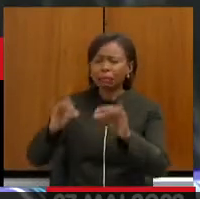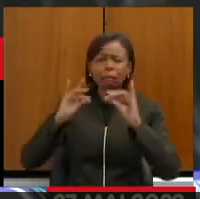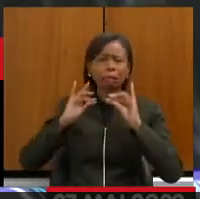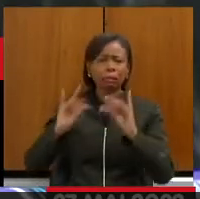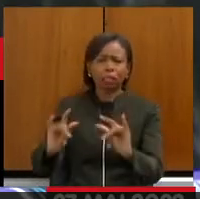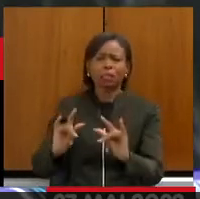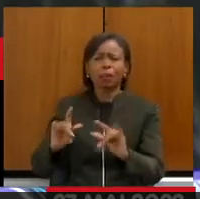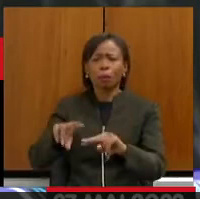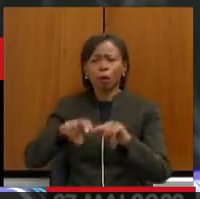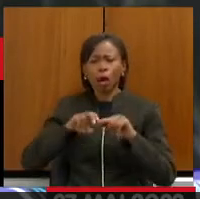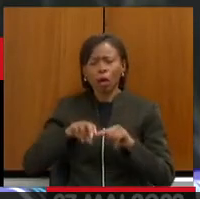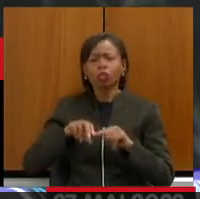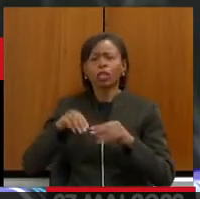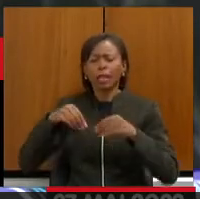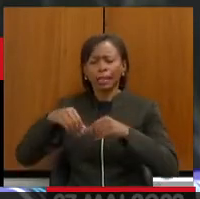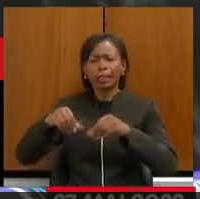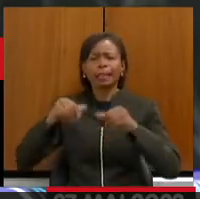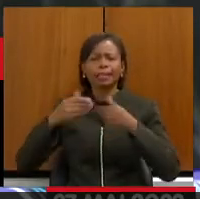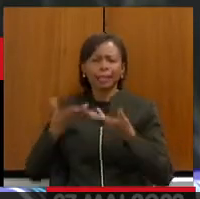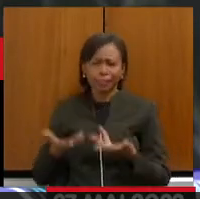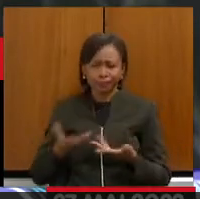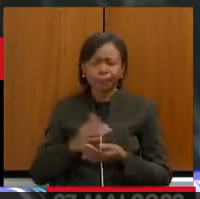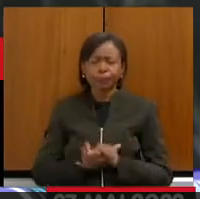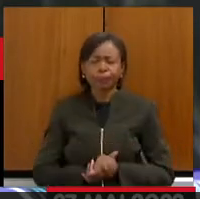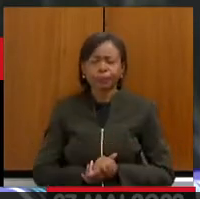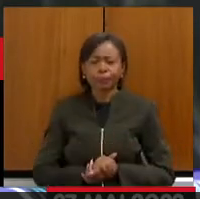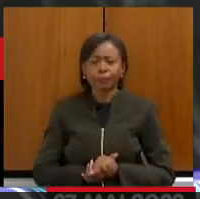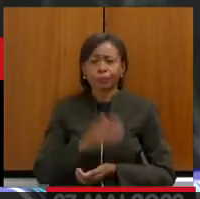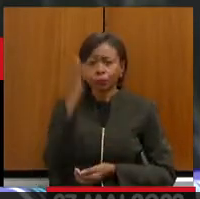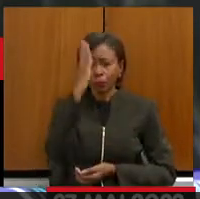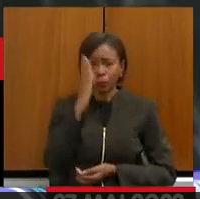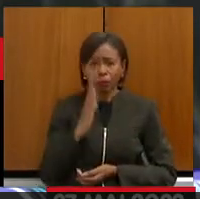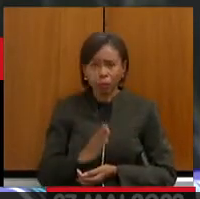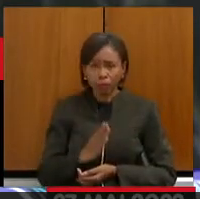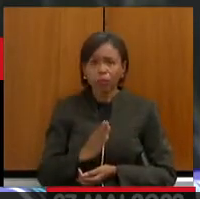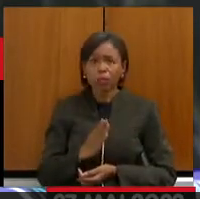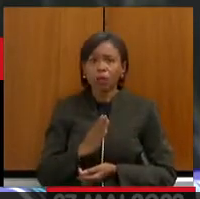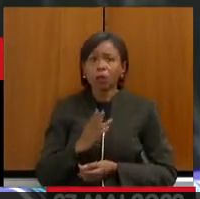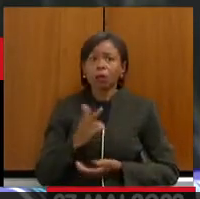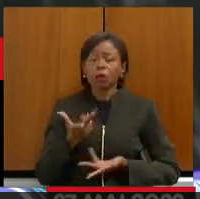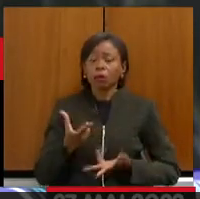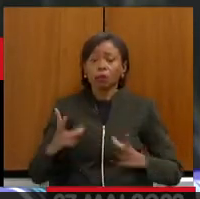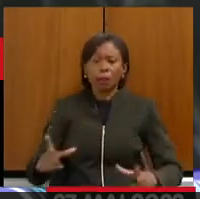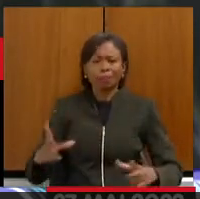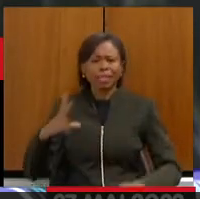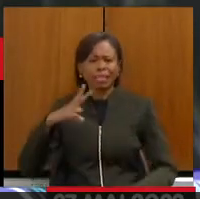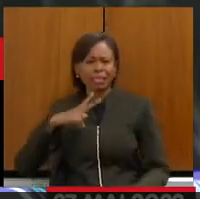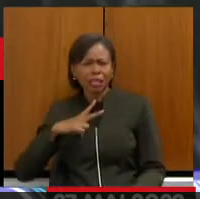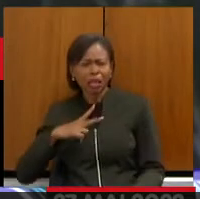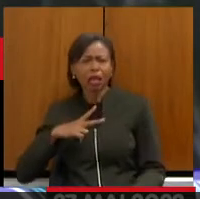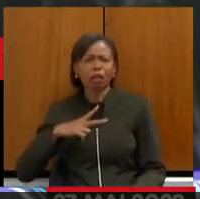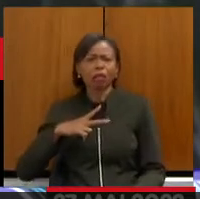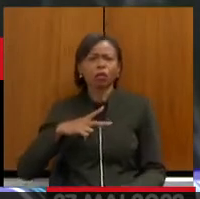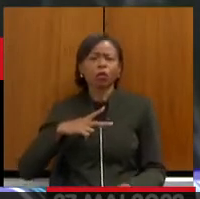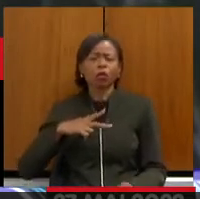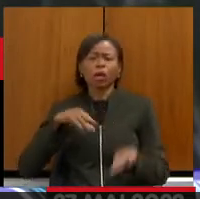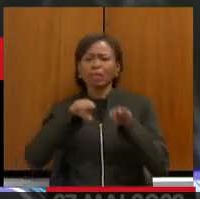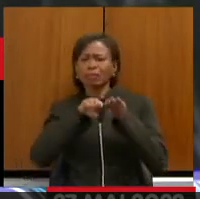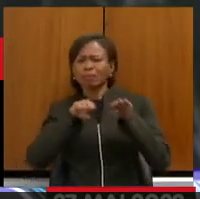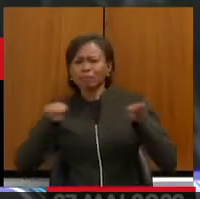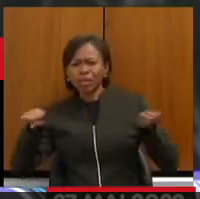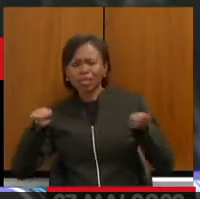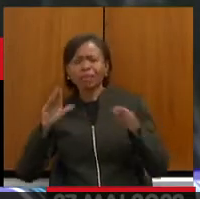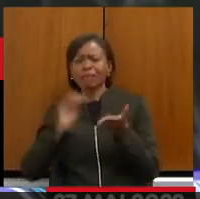no Brasil as privatizações e diversas políticas anti-povo como congelamento dos investimentos em educação saúde